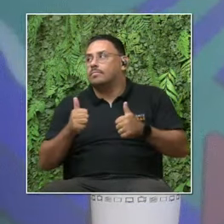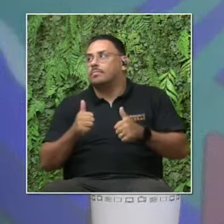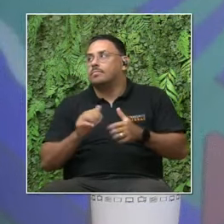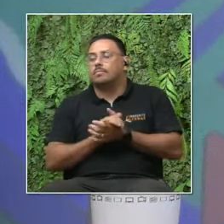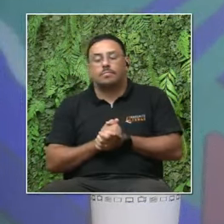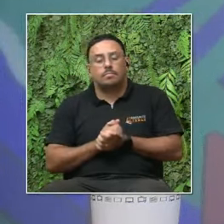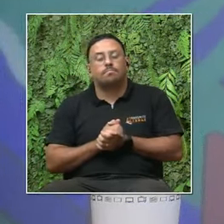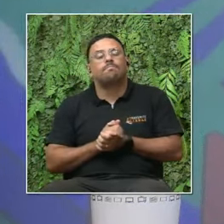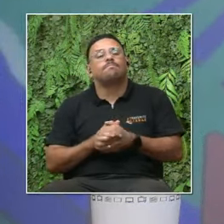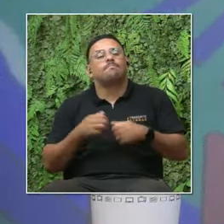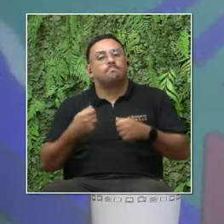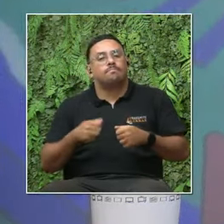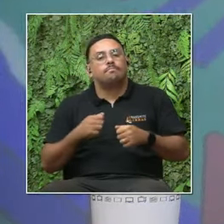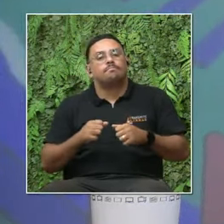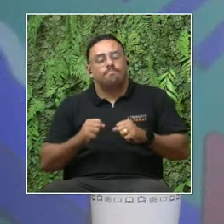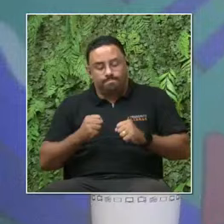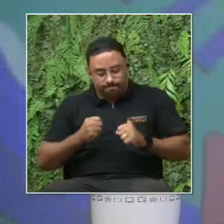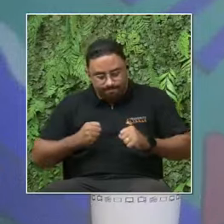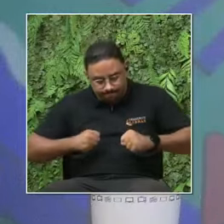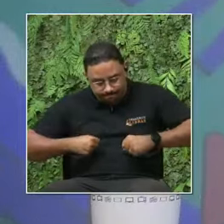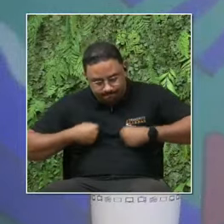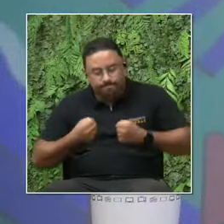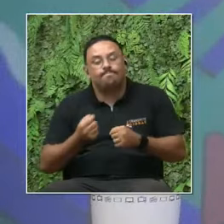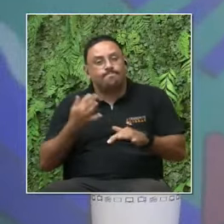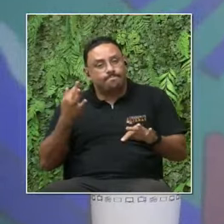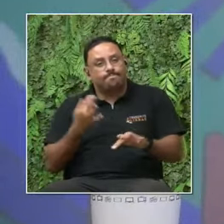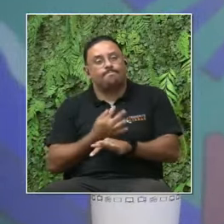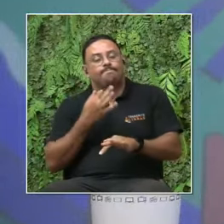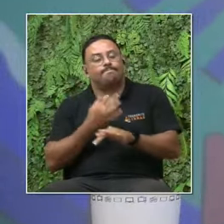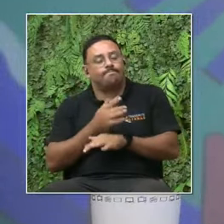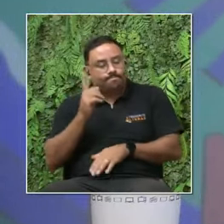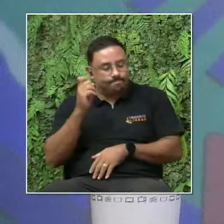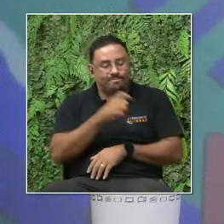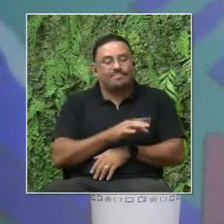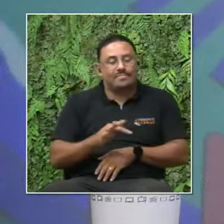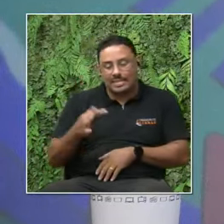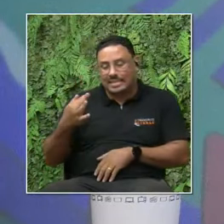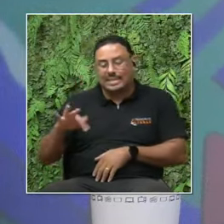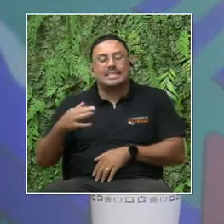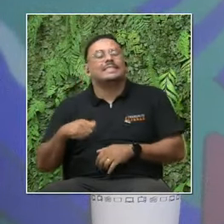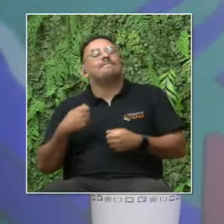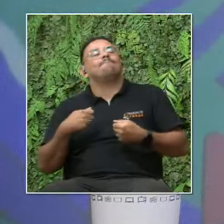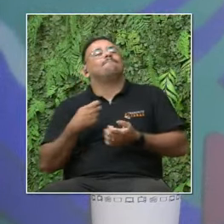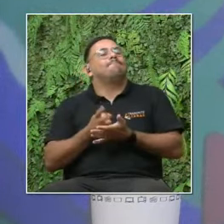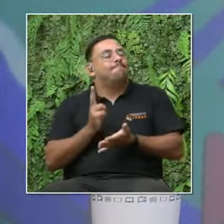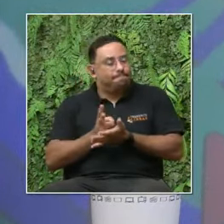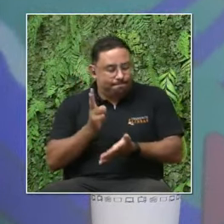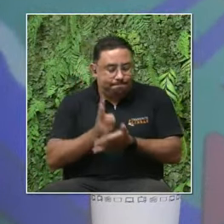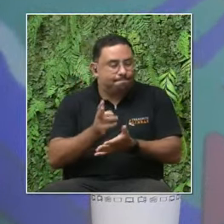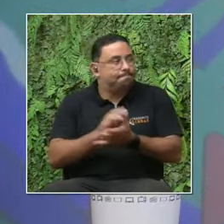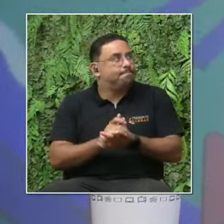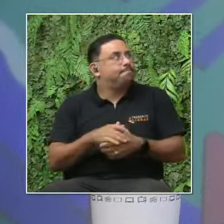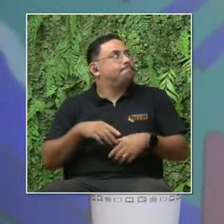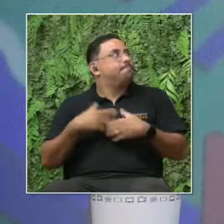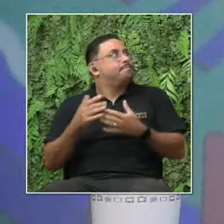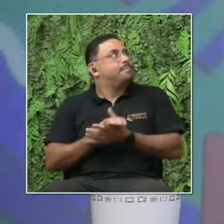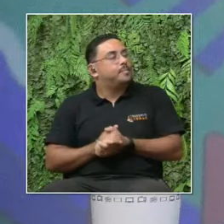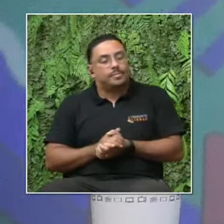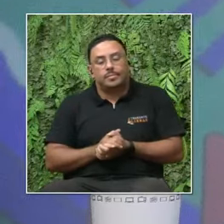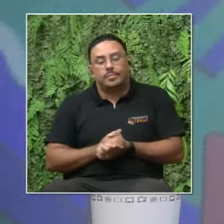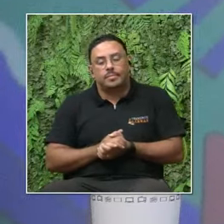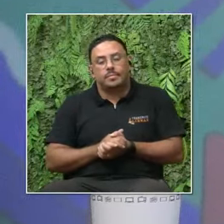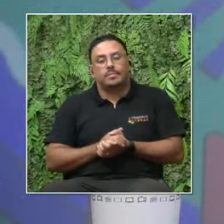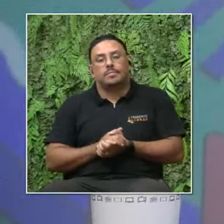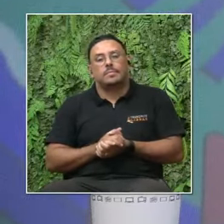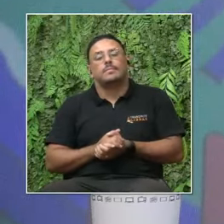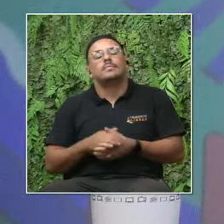tem que né tem que superar todas as dificuldades quem tiver com uma dorzinha Tem que ir com a dorzinha mesmo né tem sem